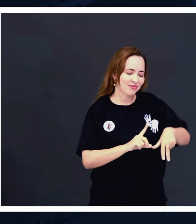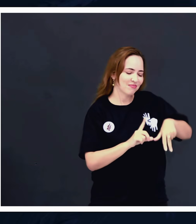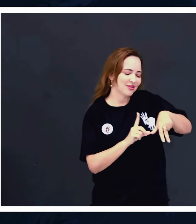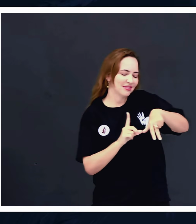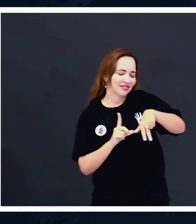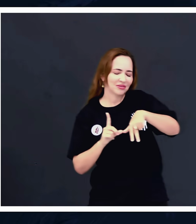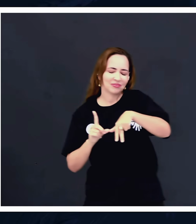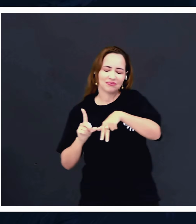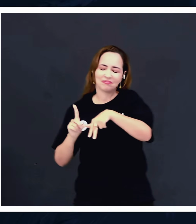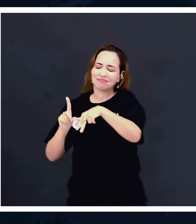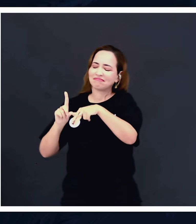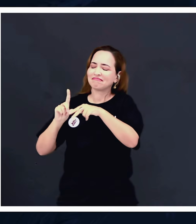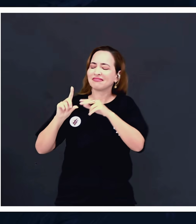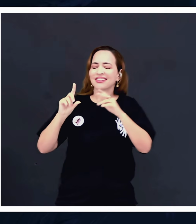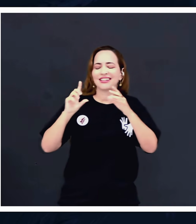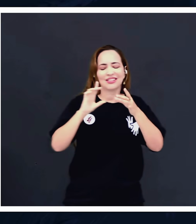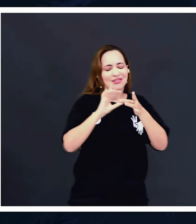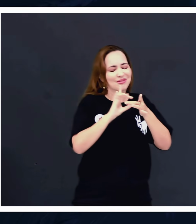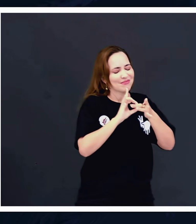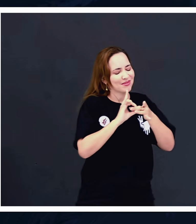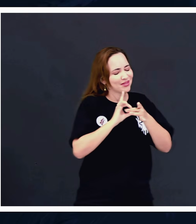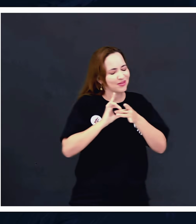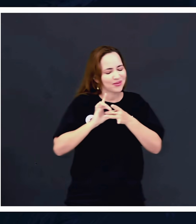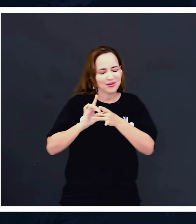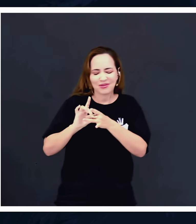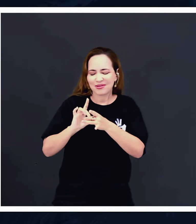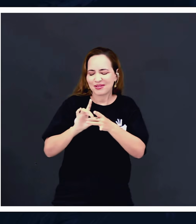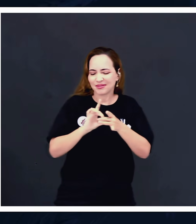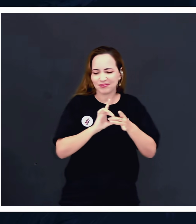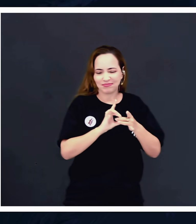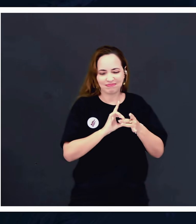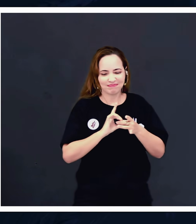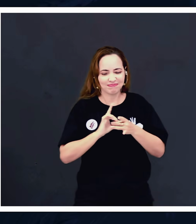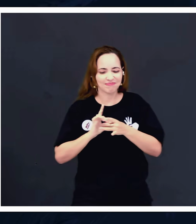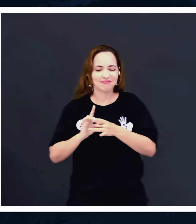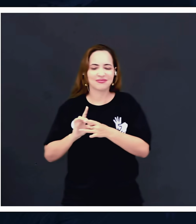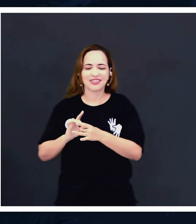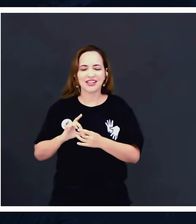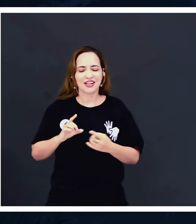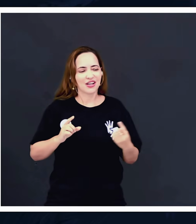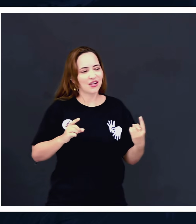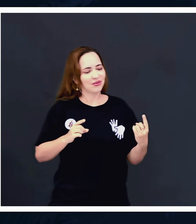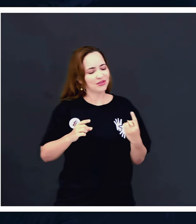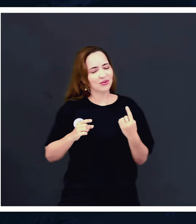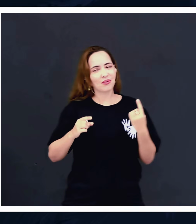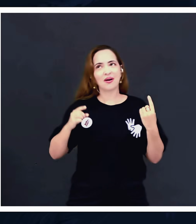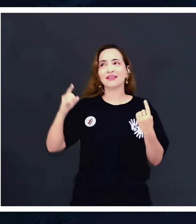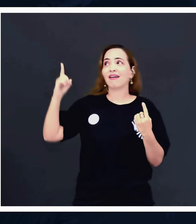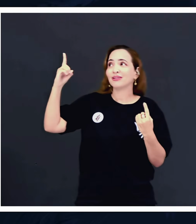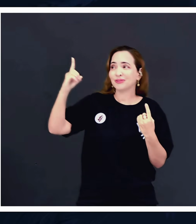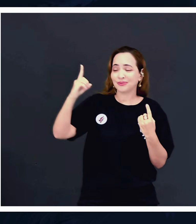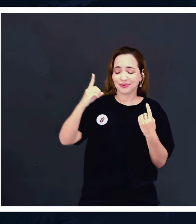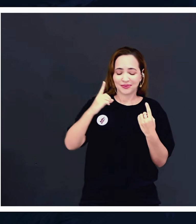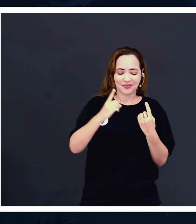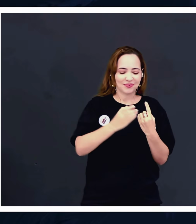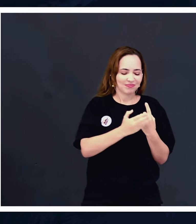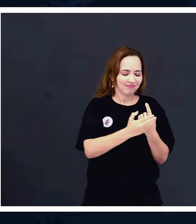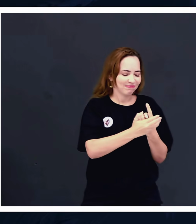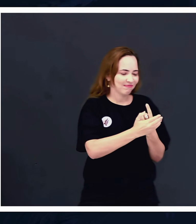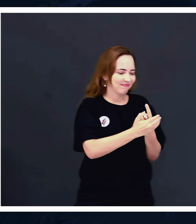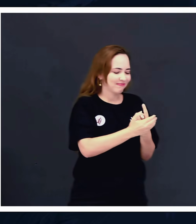estás comigo. Você crê nisso? Não estou sozinho, eu estou guardado